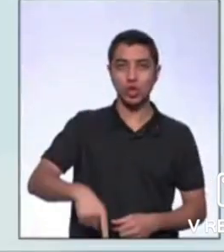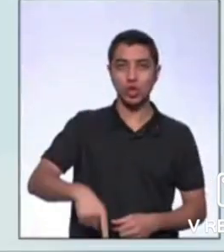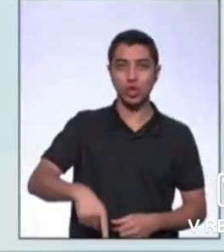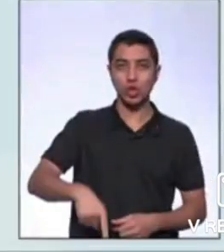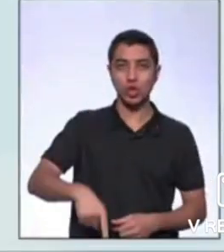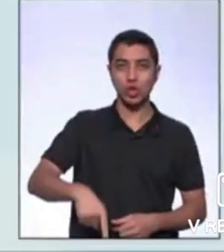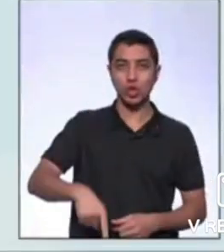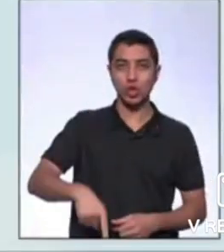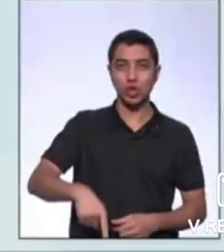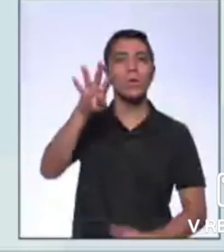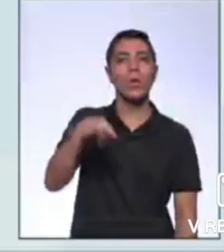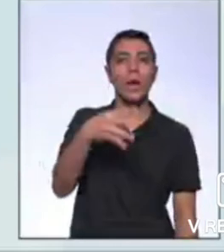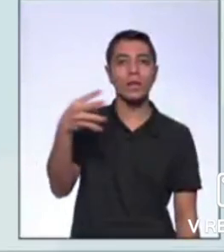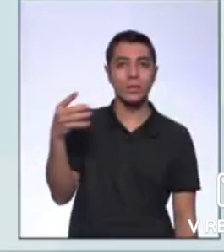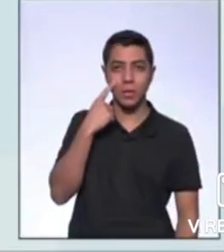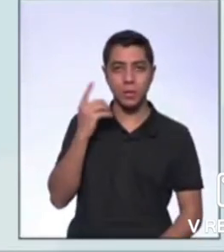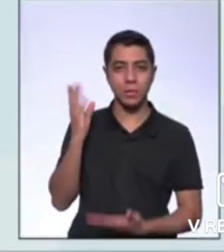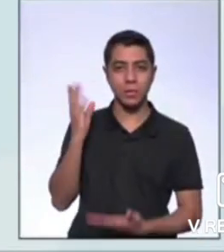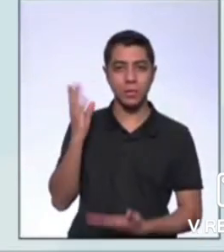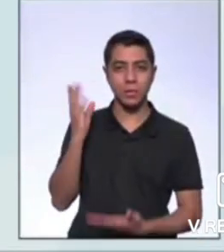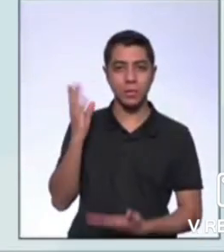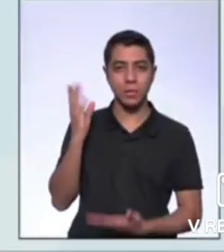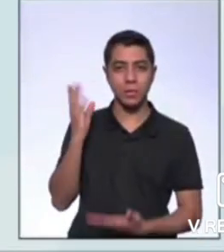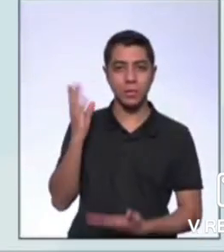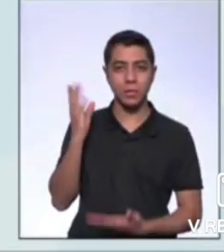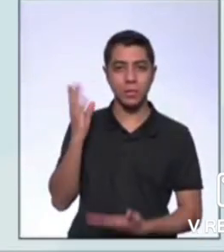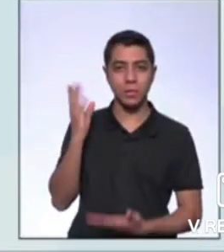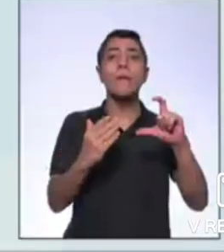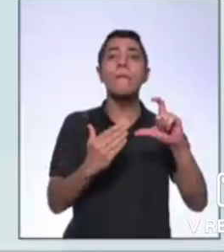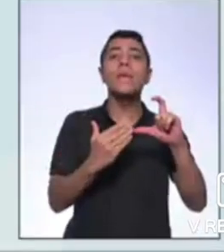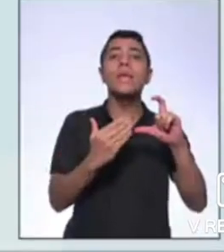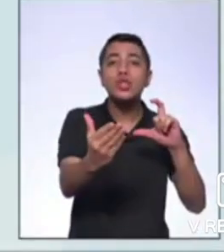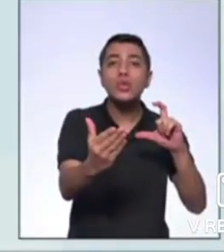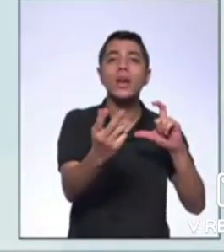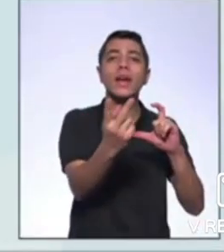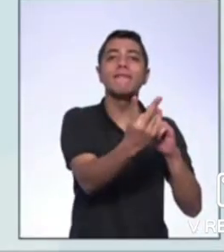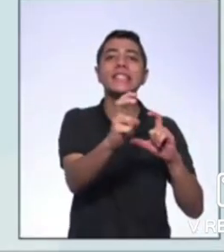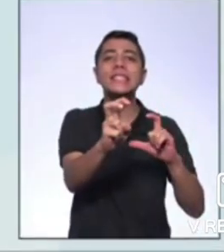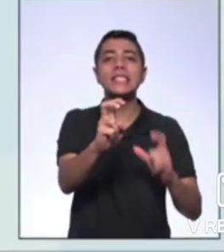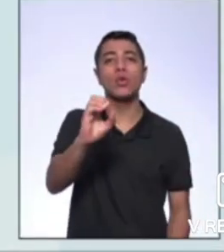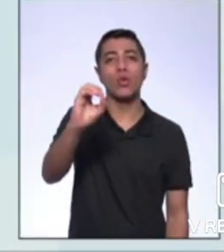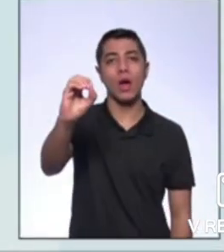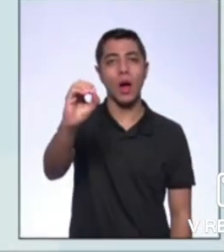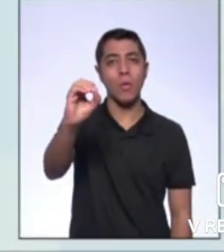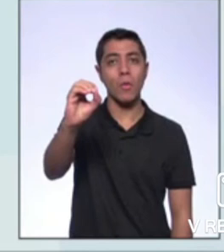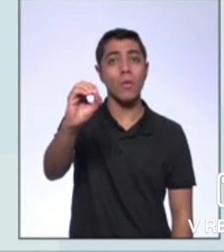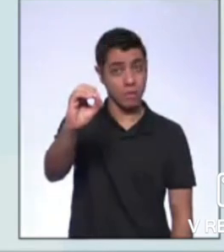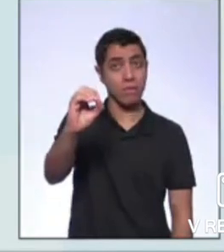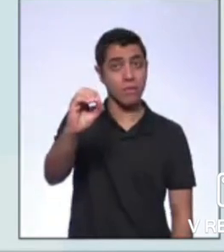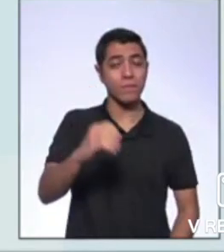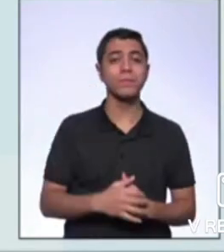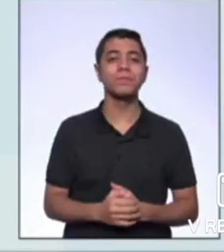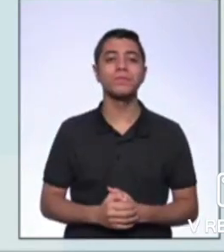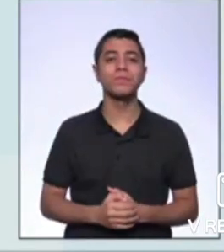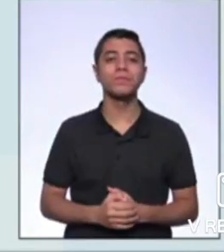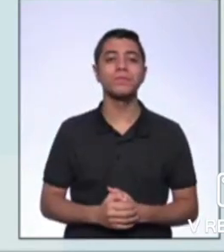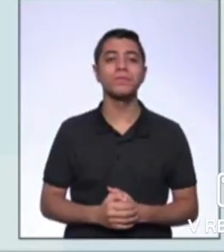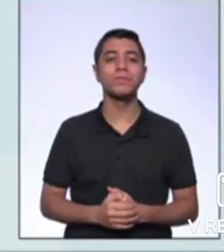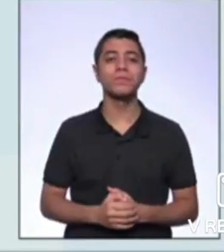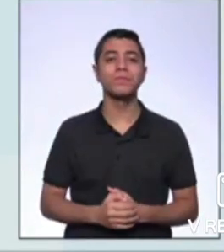vocês olharem lá, ele está falando 25 graus Celsius. A 25 graus Celsius, eu consigo ter a 36